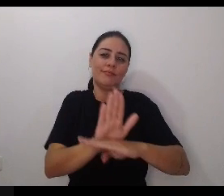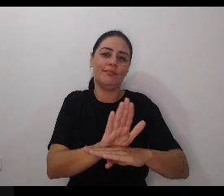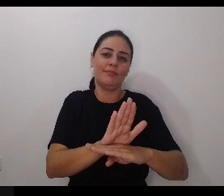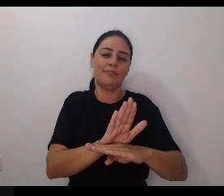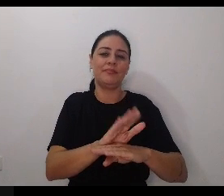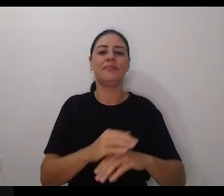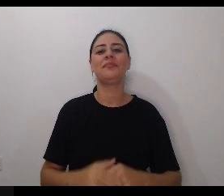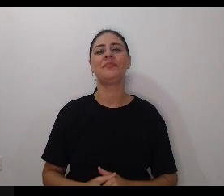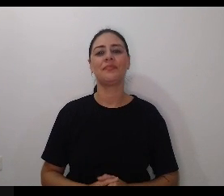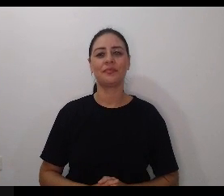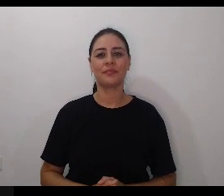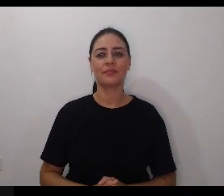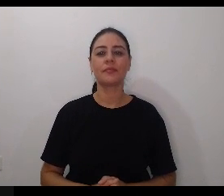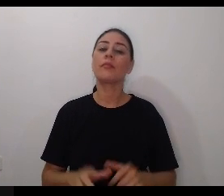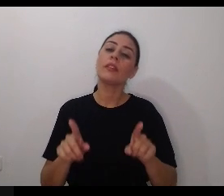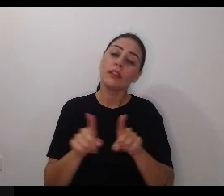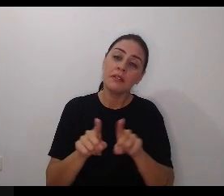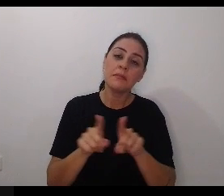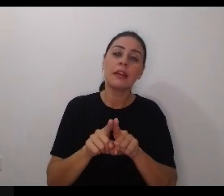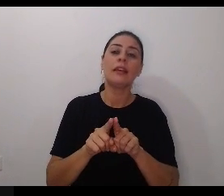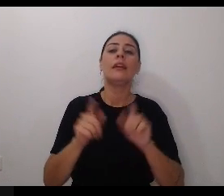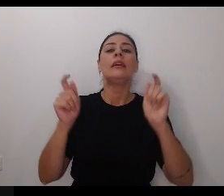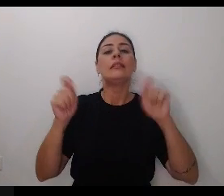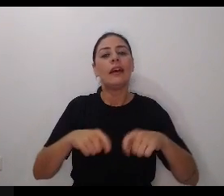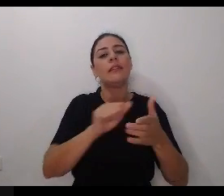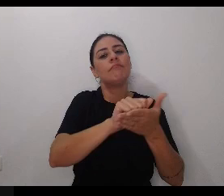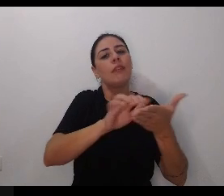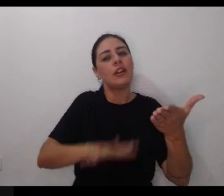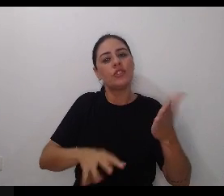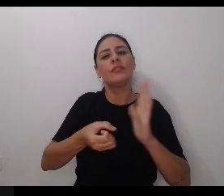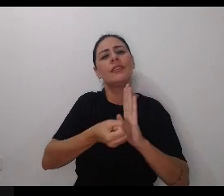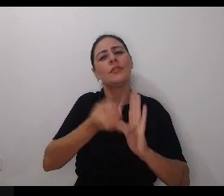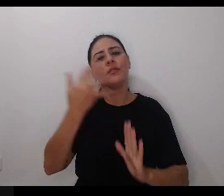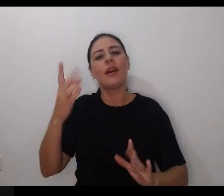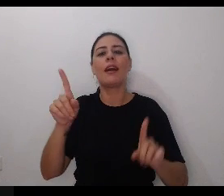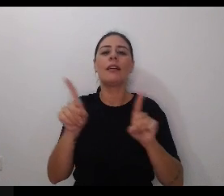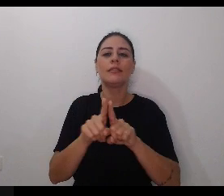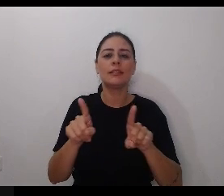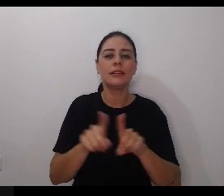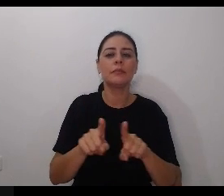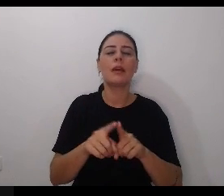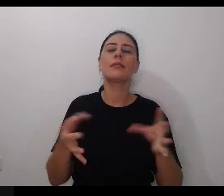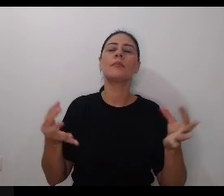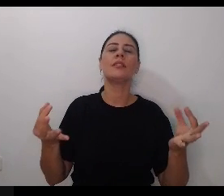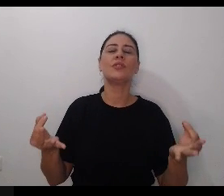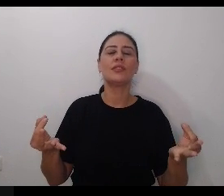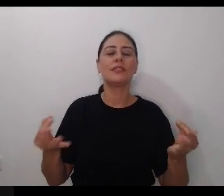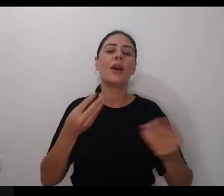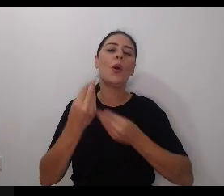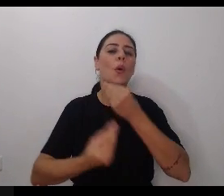atenção nessa respiração e desacelerar esse ritmo, né? E aí, nesse sentido, também tem